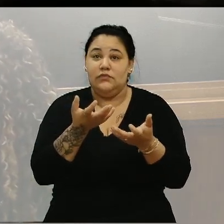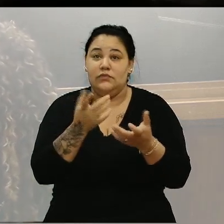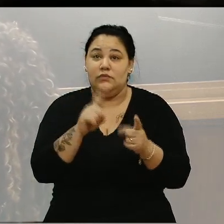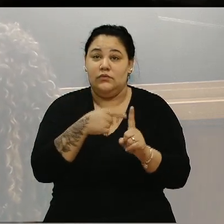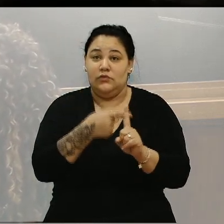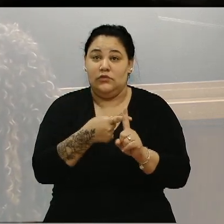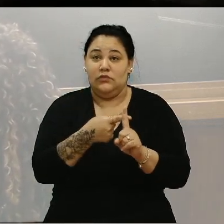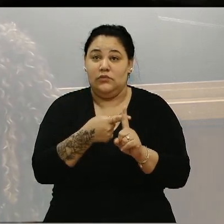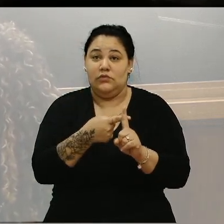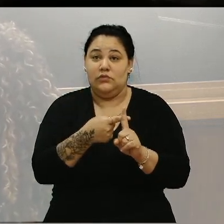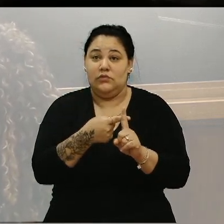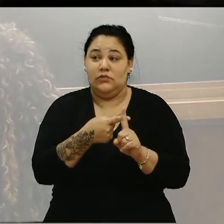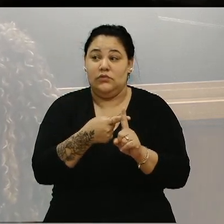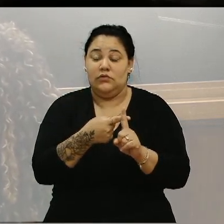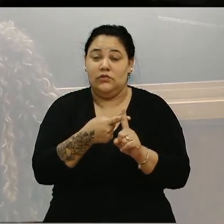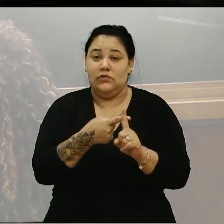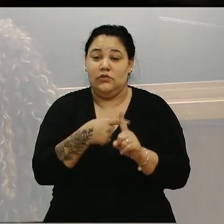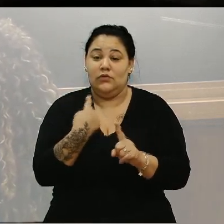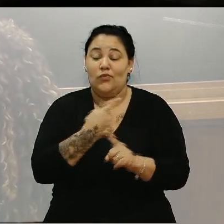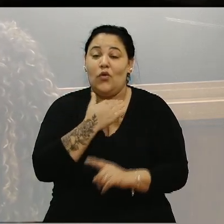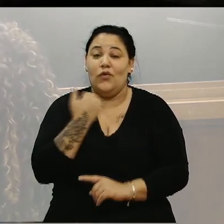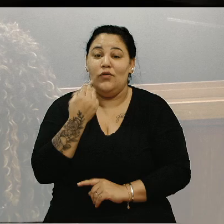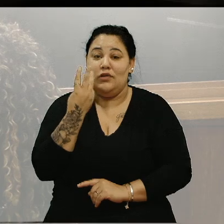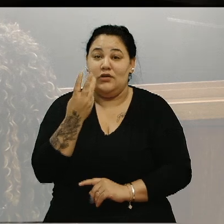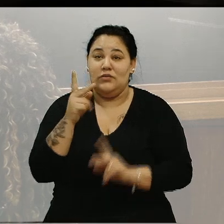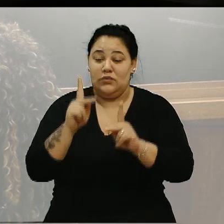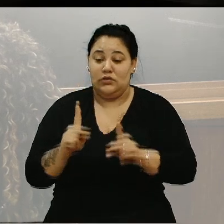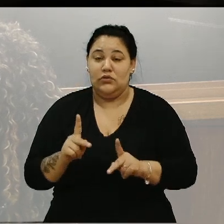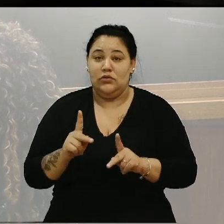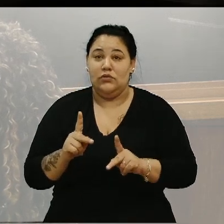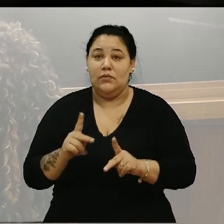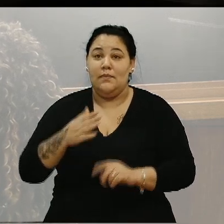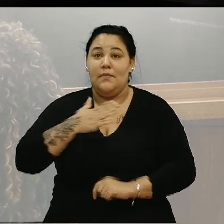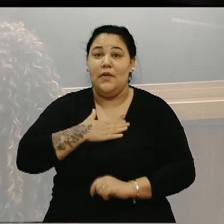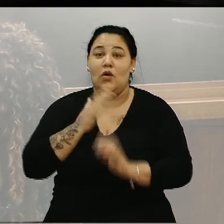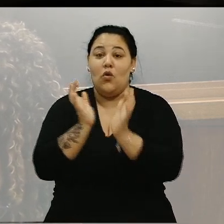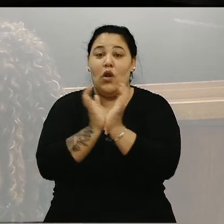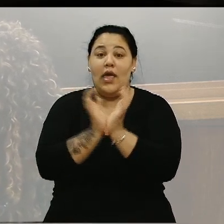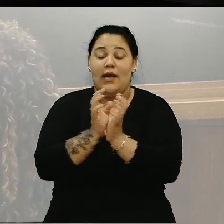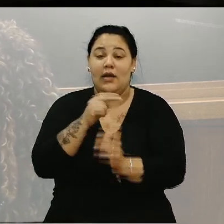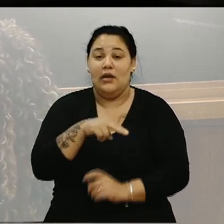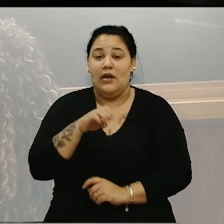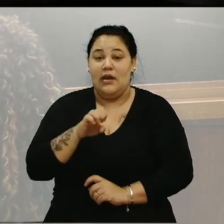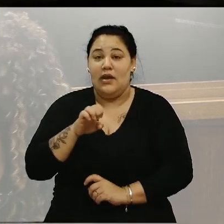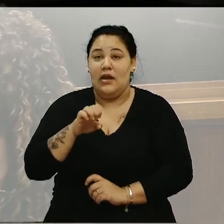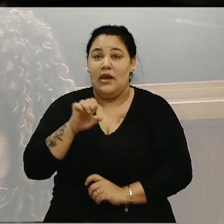perdemos 3 pessoas muito queridas para a cidade. O meu colega Ney, lá da UX,